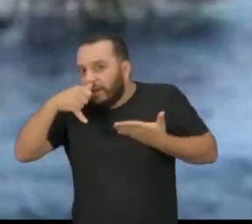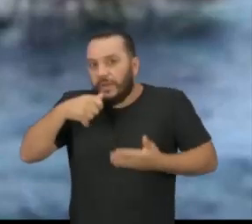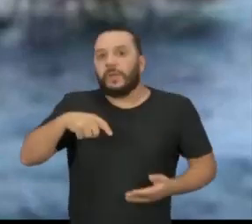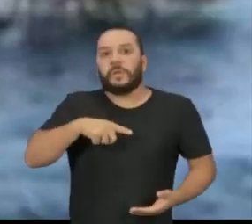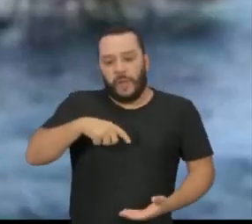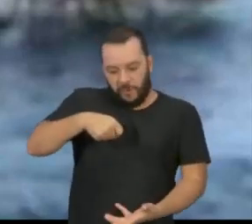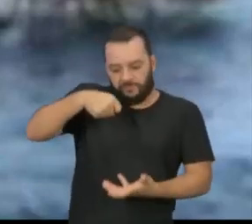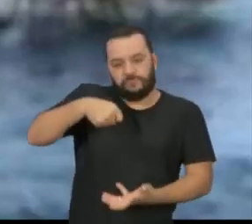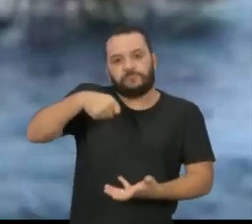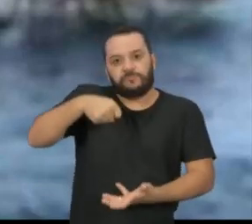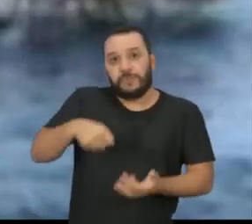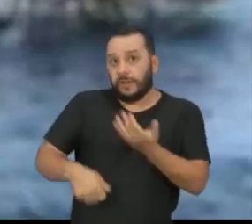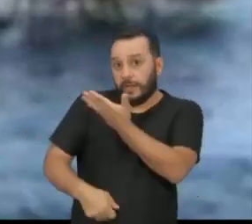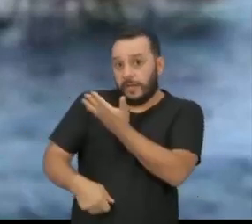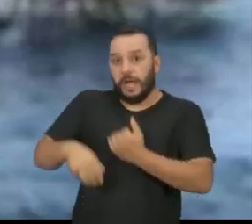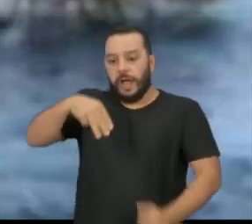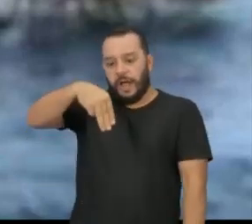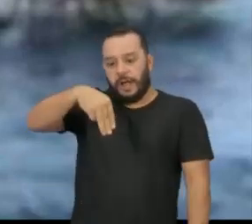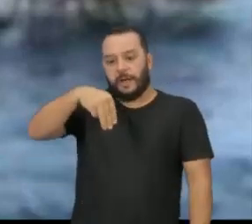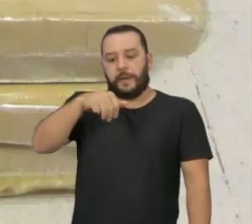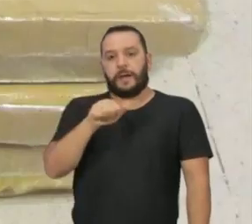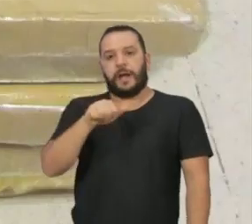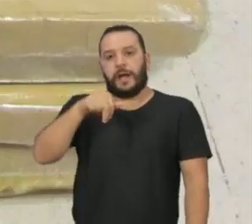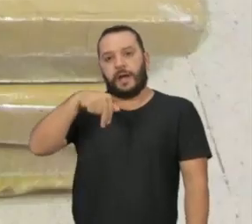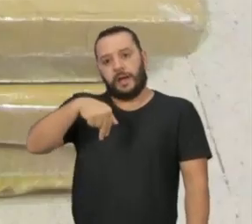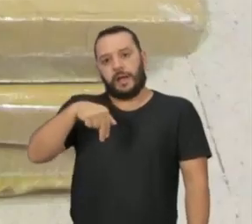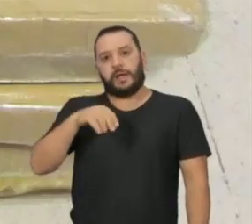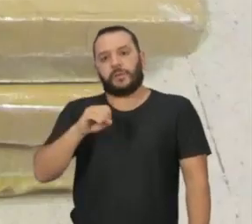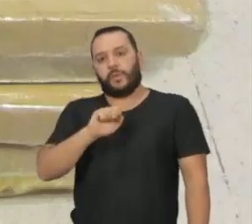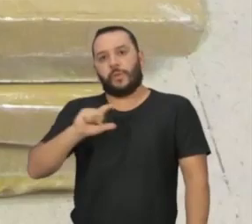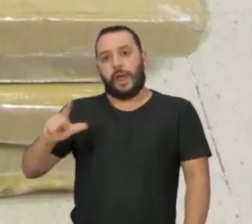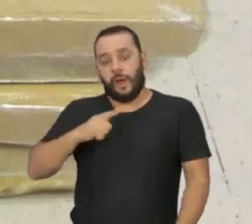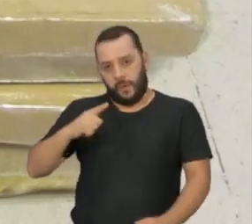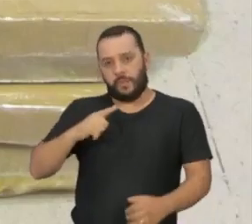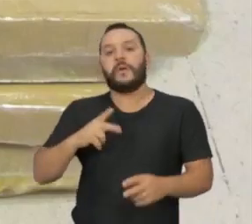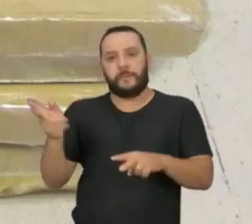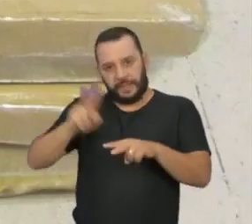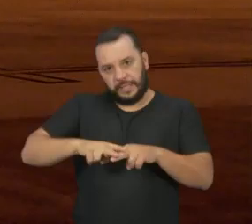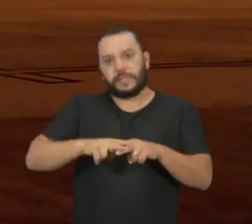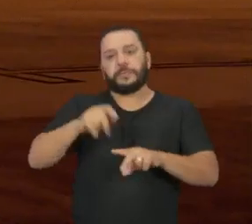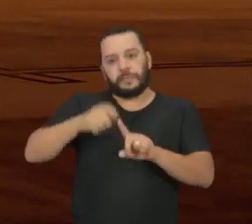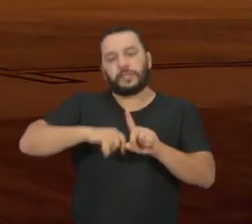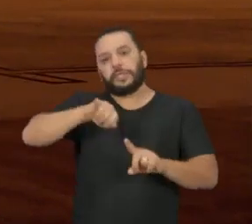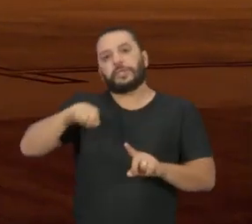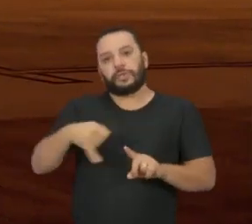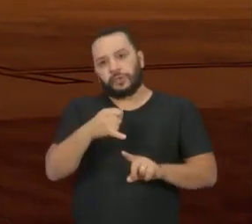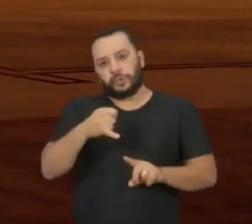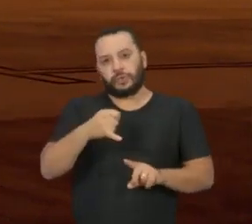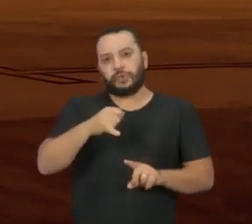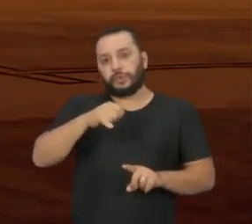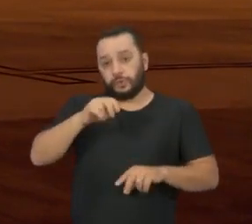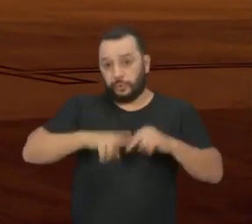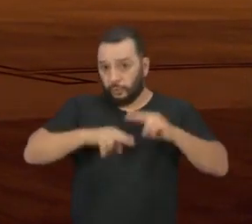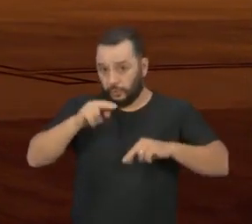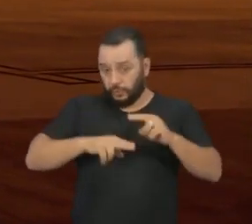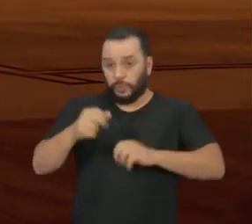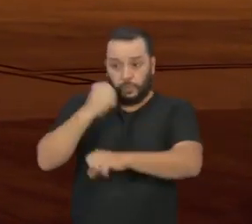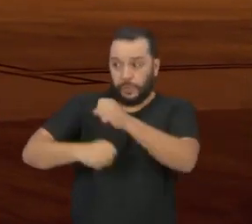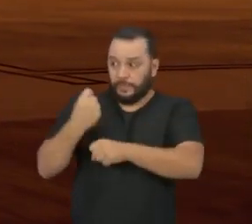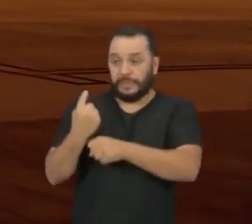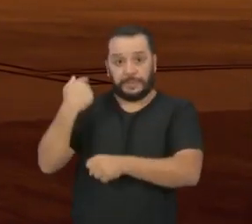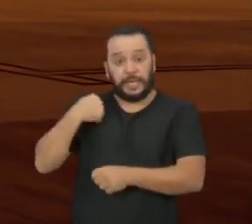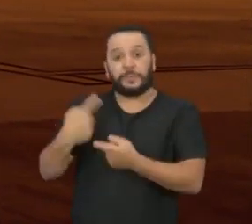Manuel Silva Rodrigues foi preso em junho do ano passado, quando transportava 39 quilos de cocaína num dos aviões que levavam a